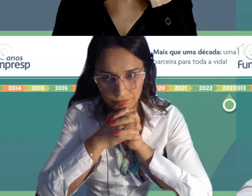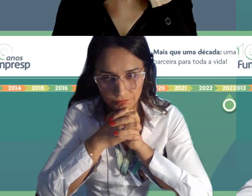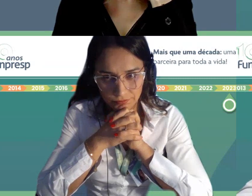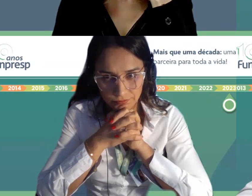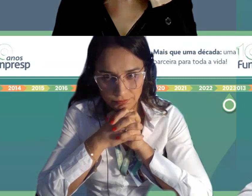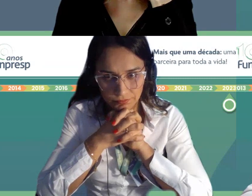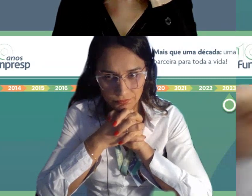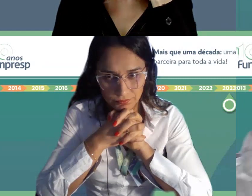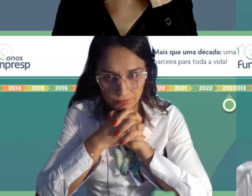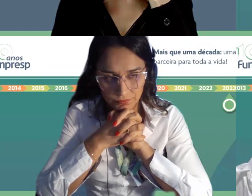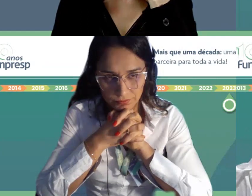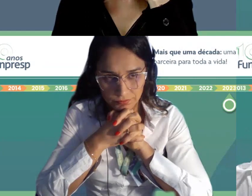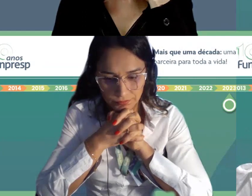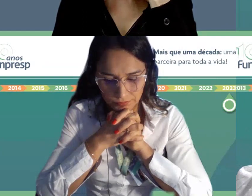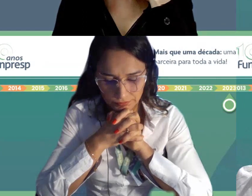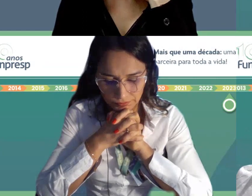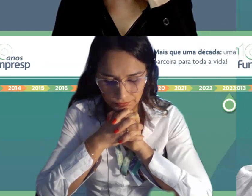INSS?